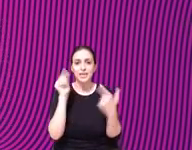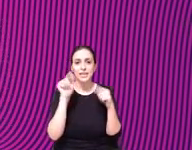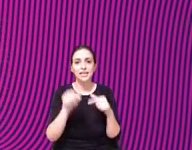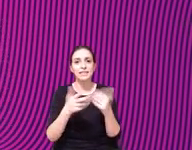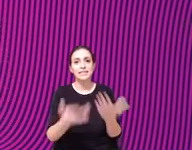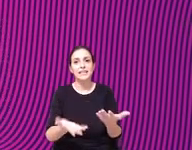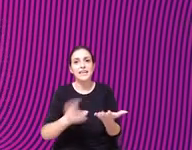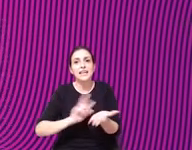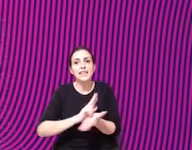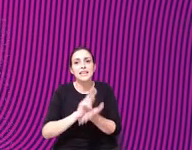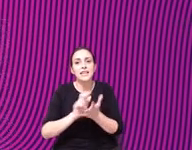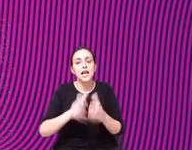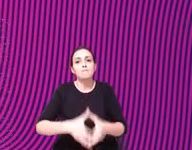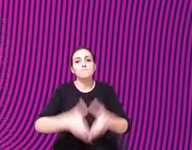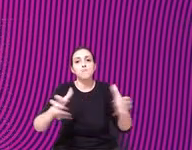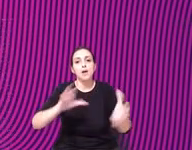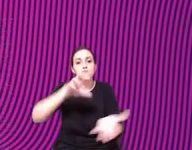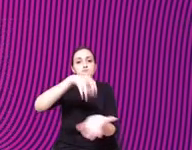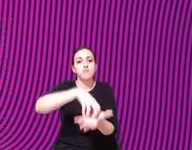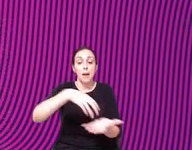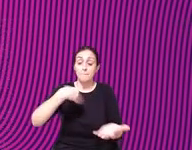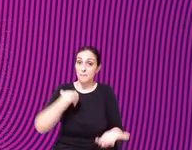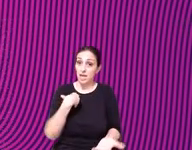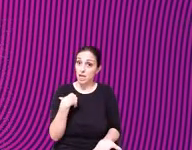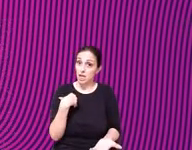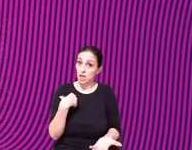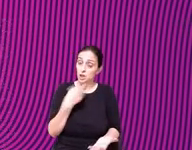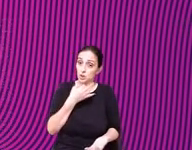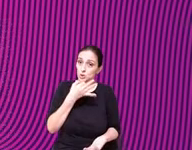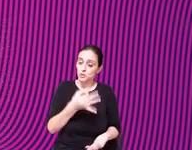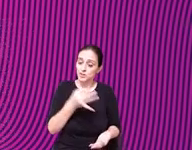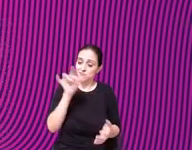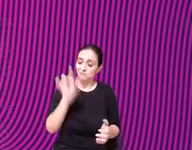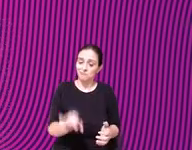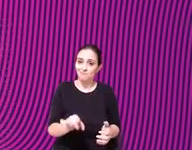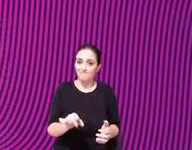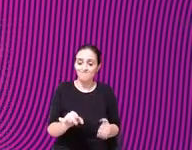essas grandes unidades de diálise, para mim, na minha visão,